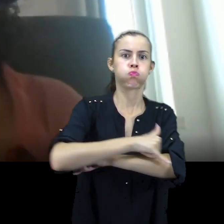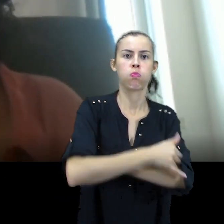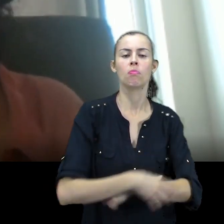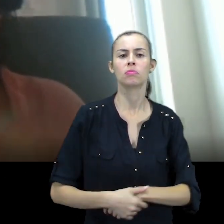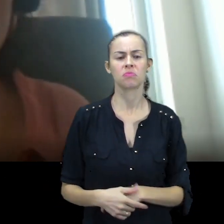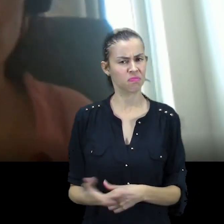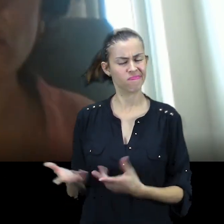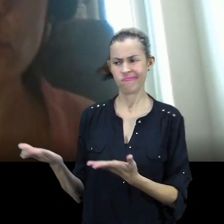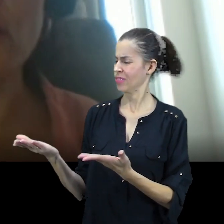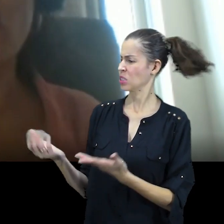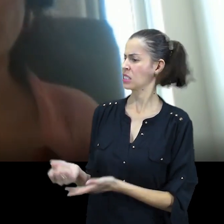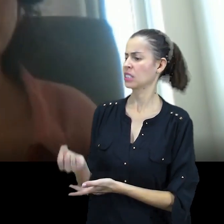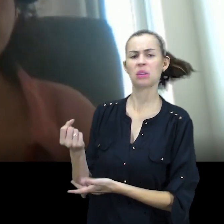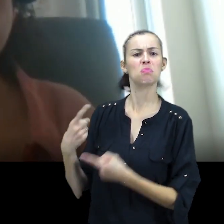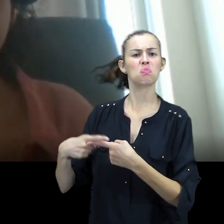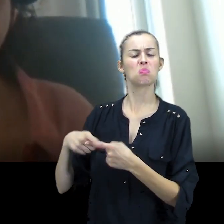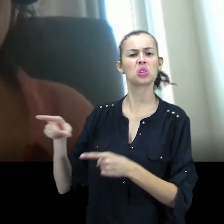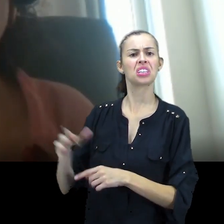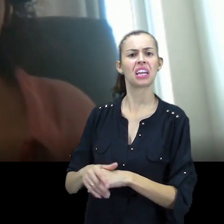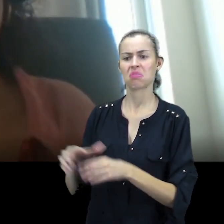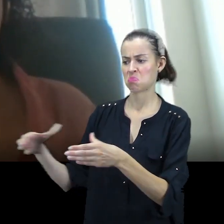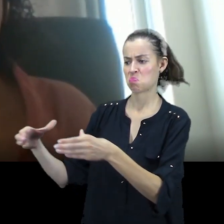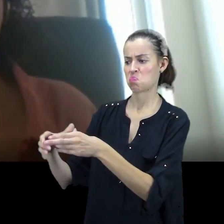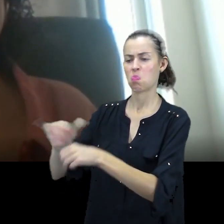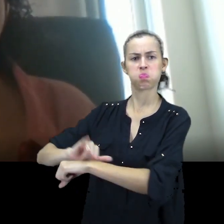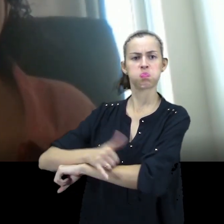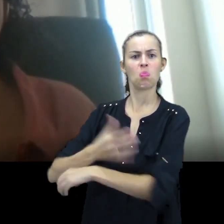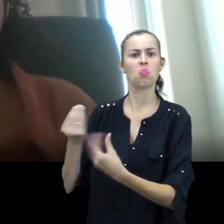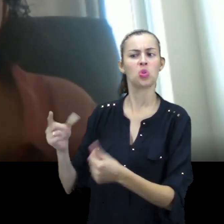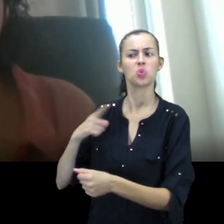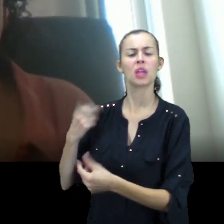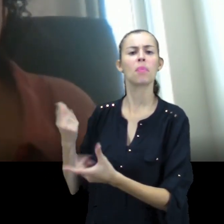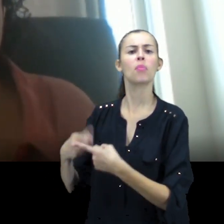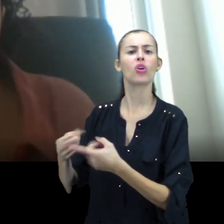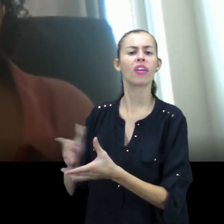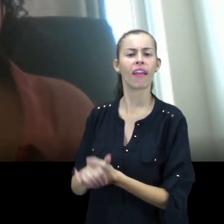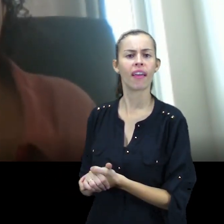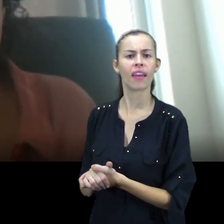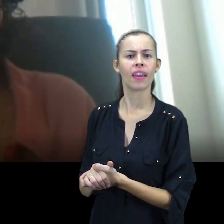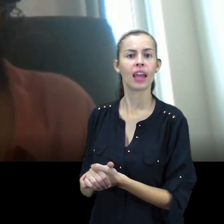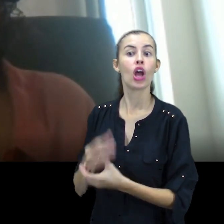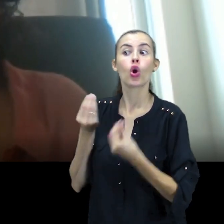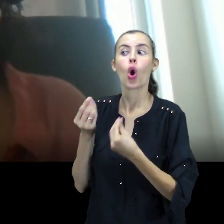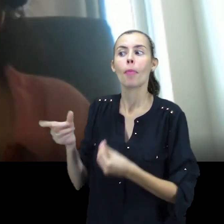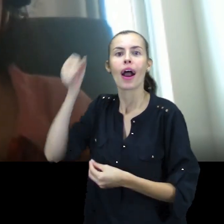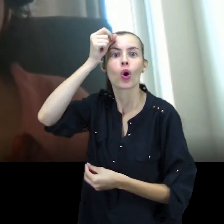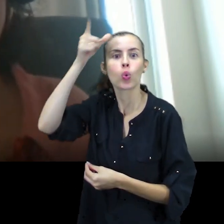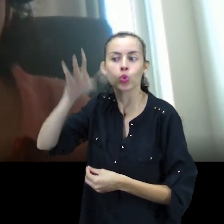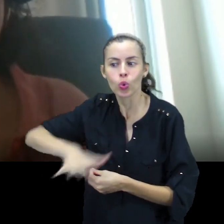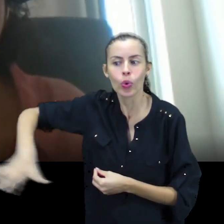que seja extensão, que seja formação cidadã? A gente tem um grupo, por exemplo, dentro do hospital